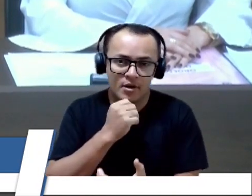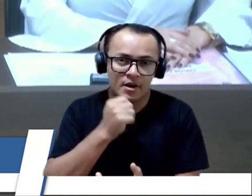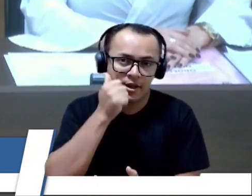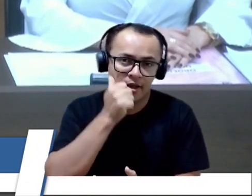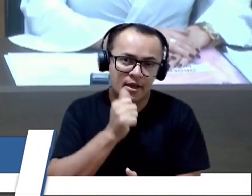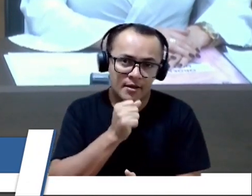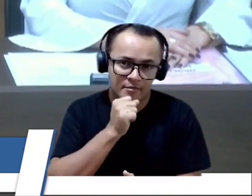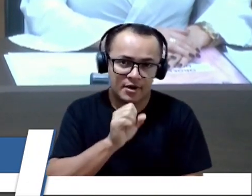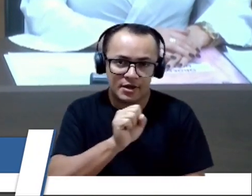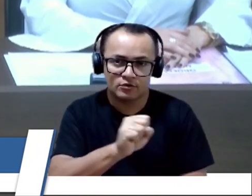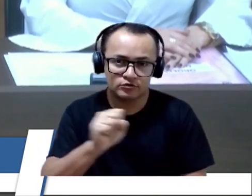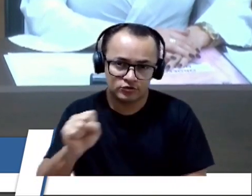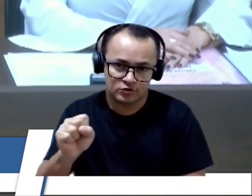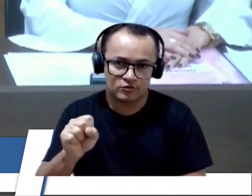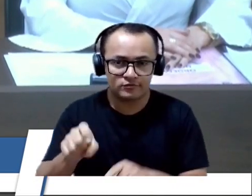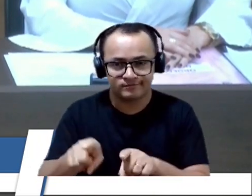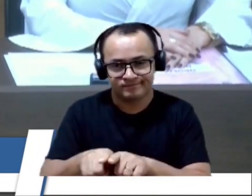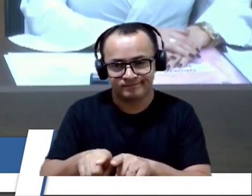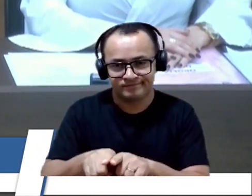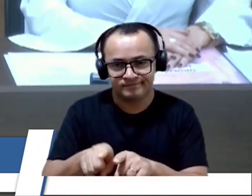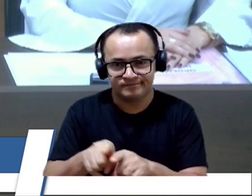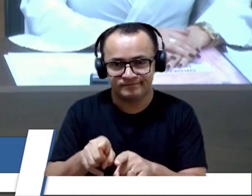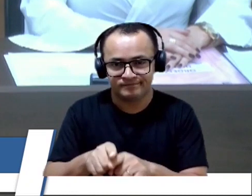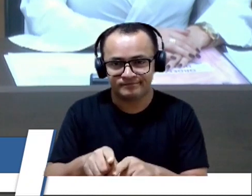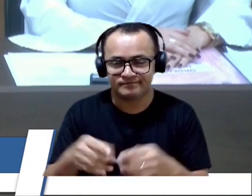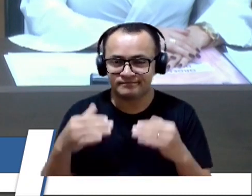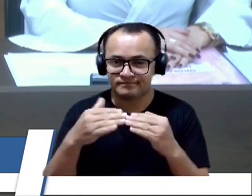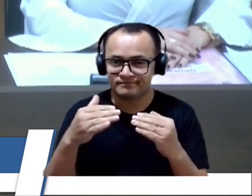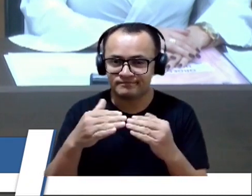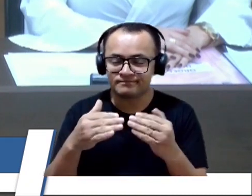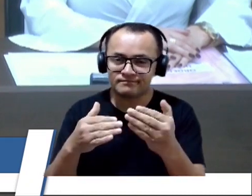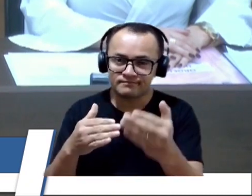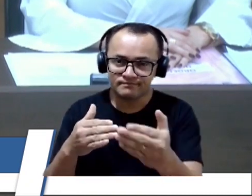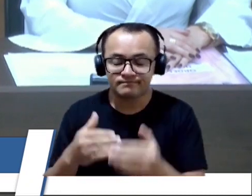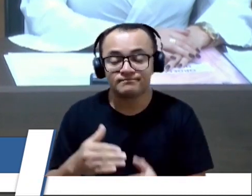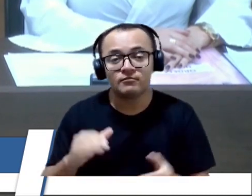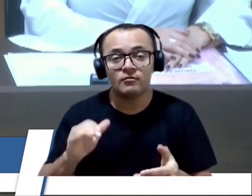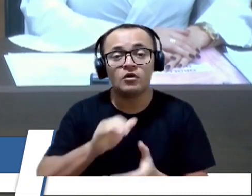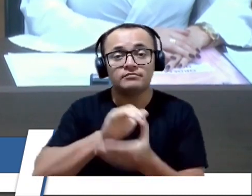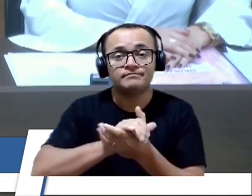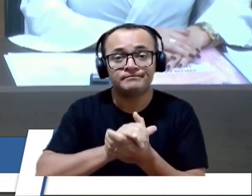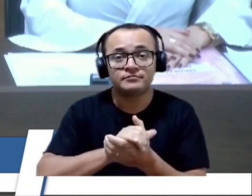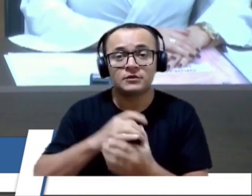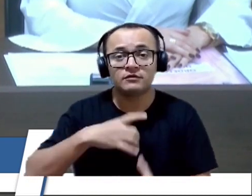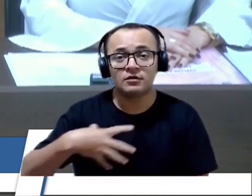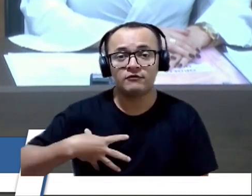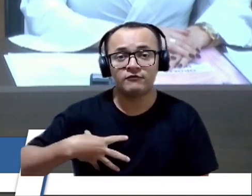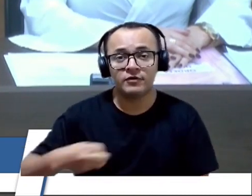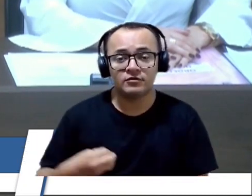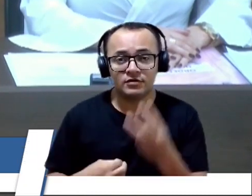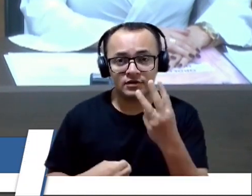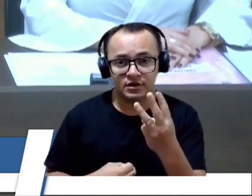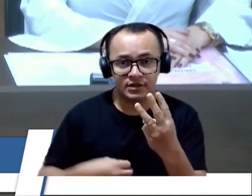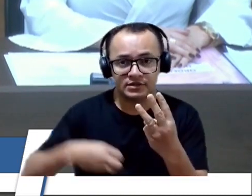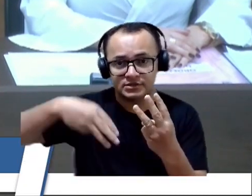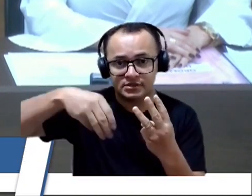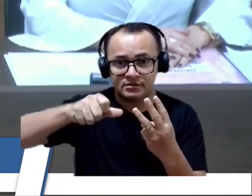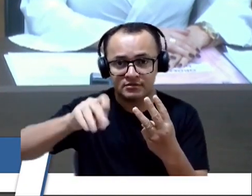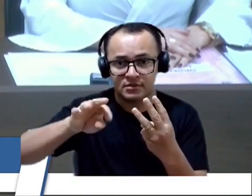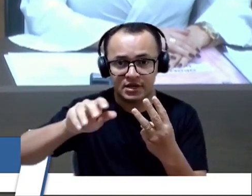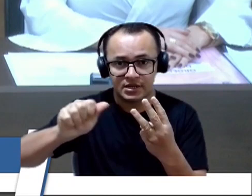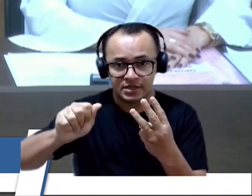e Iracema Faria Acari. Da união tiveram seus três filhos, Marina Acari Pedrosa,